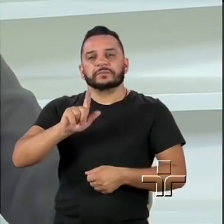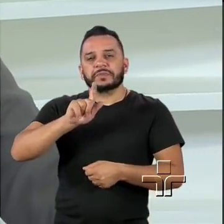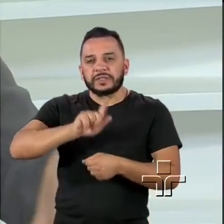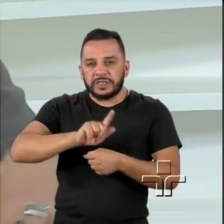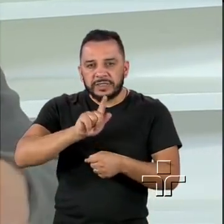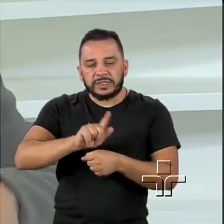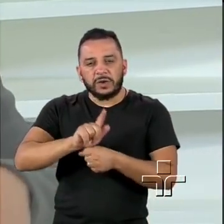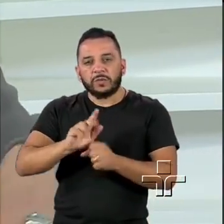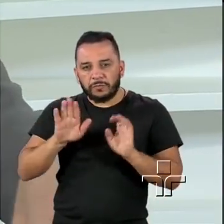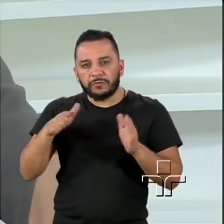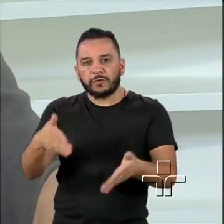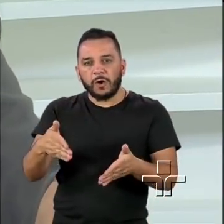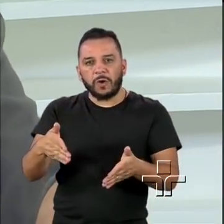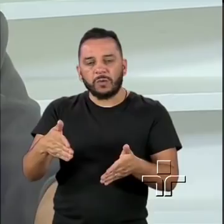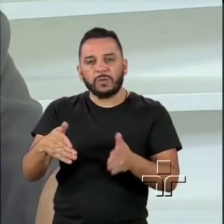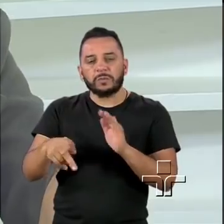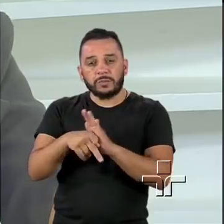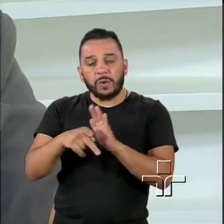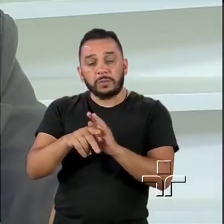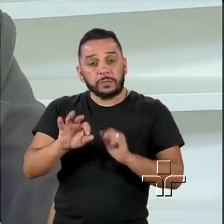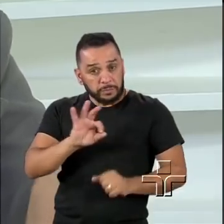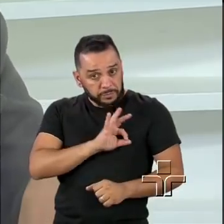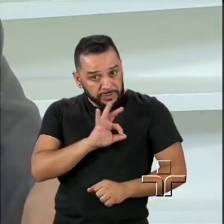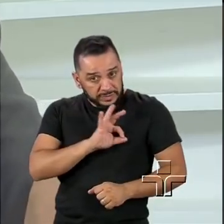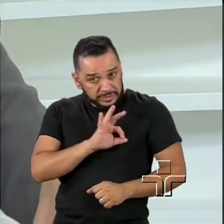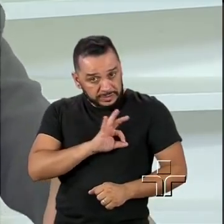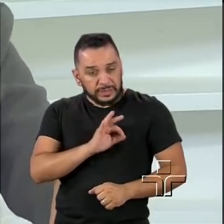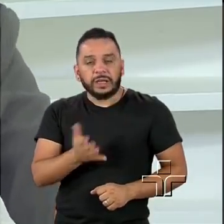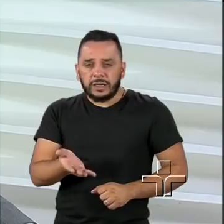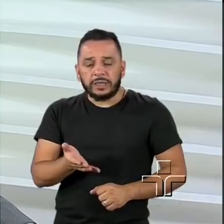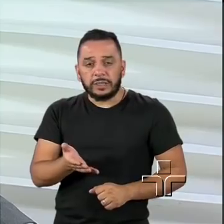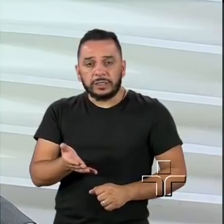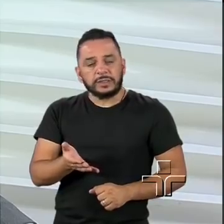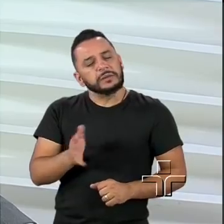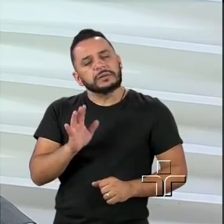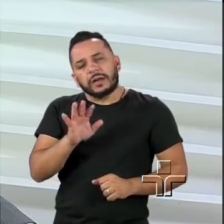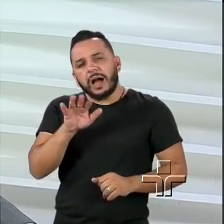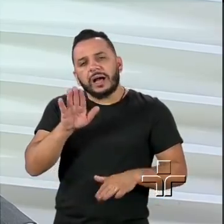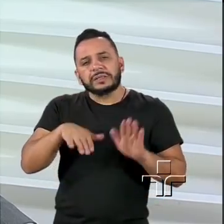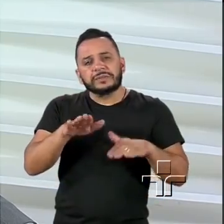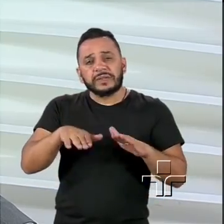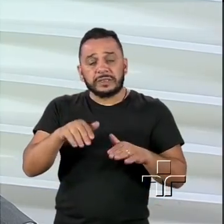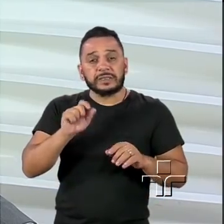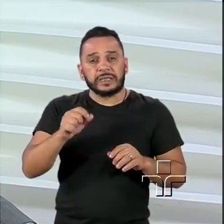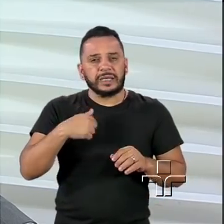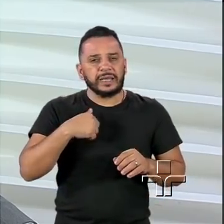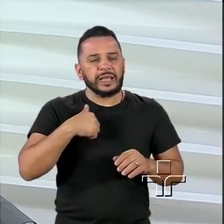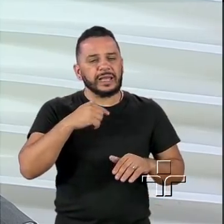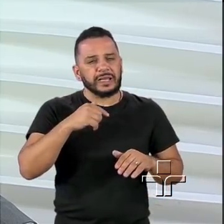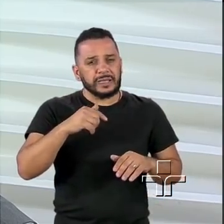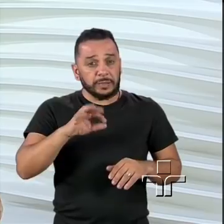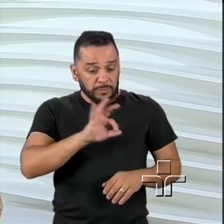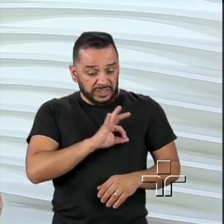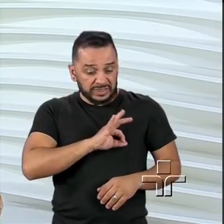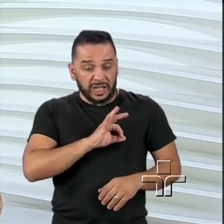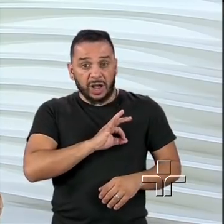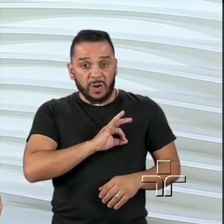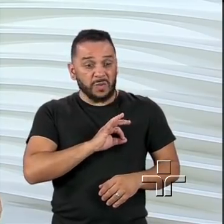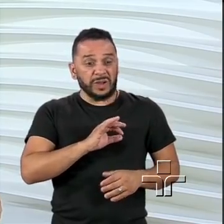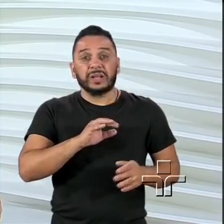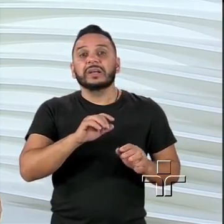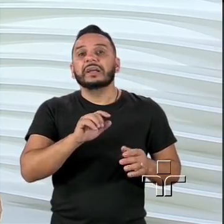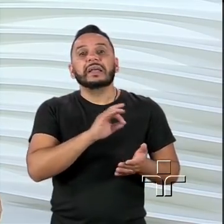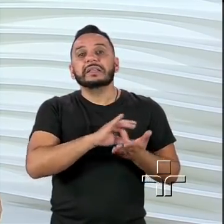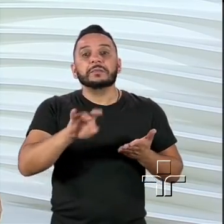numa política de combate a um inimigo interno que é, em geral, o jovem negro pobre da